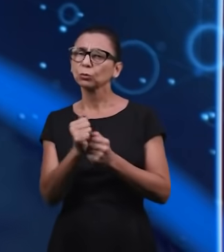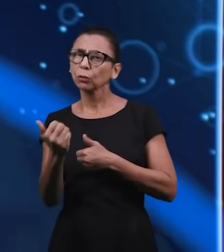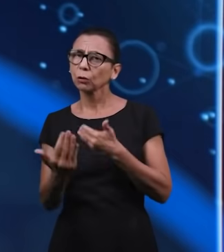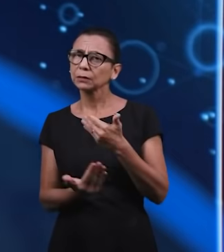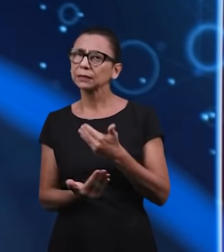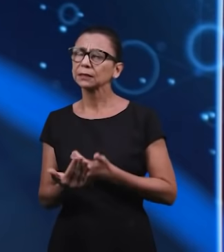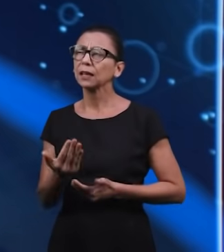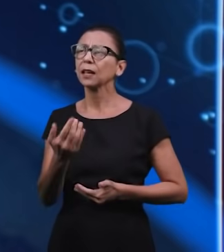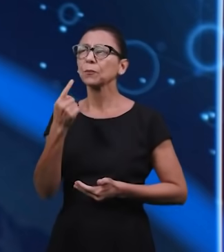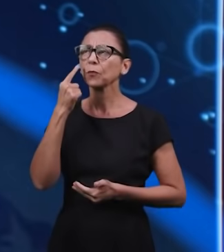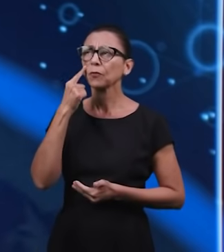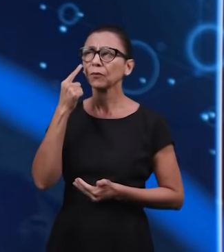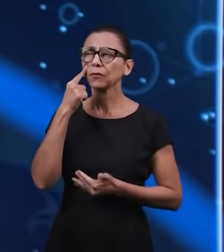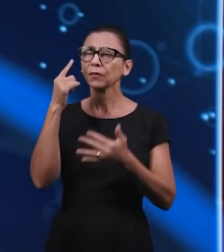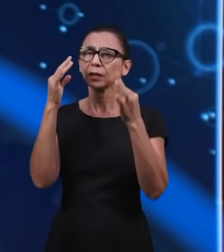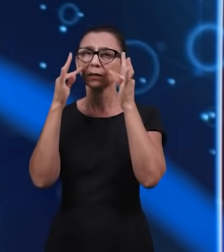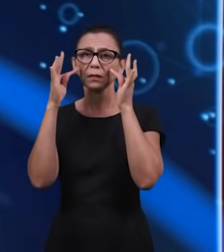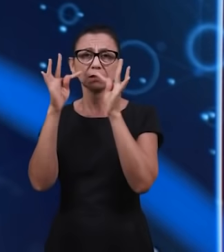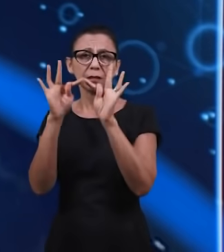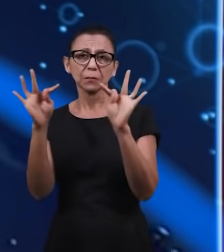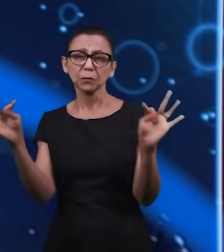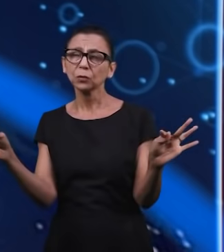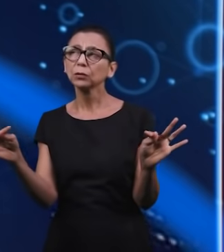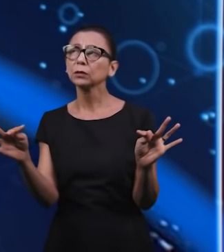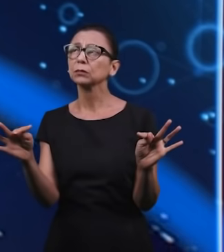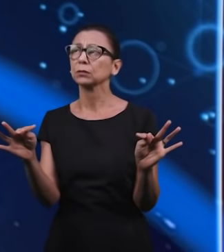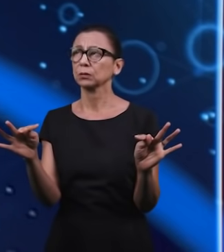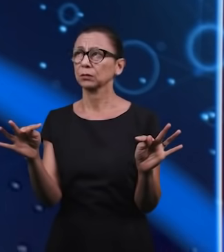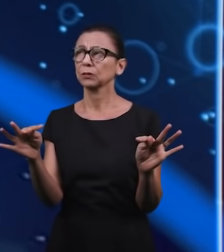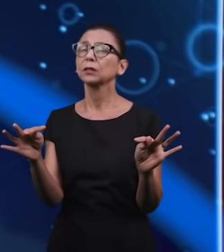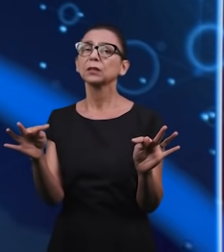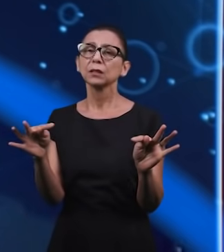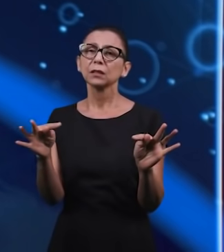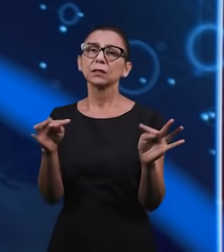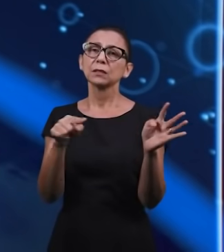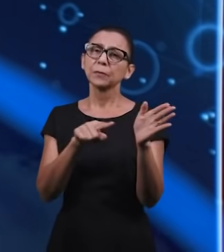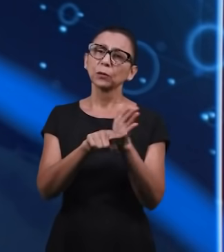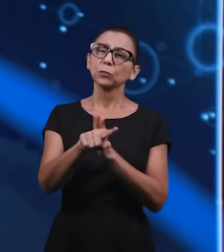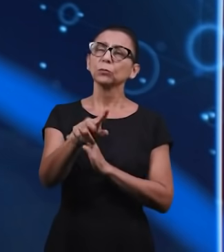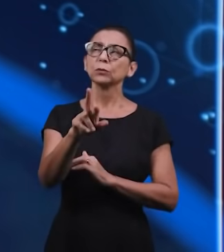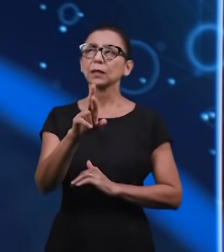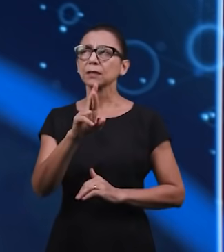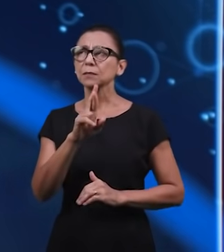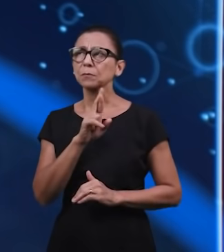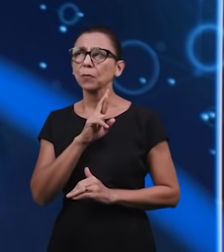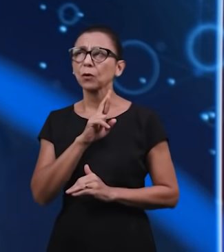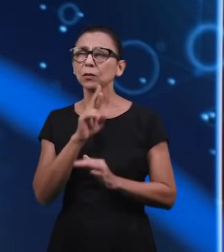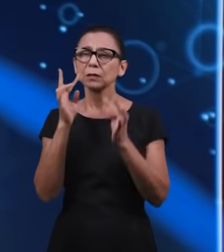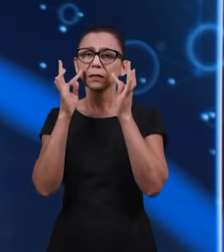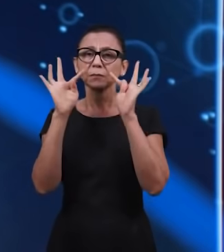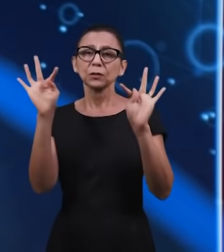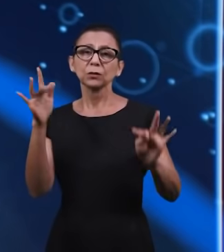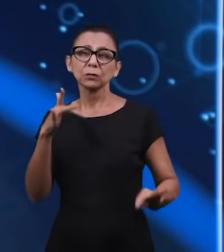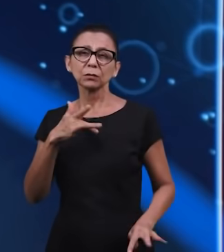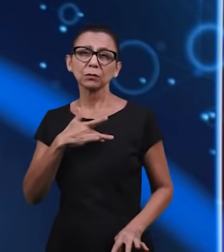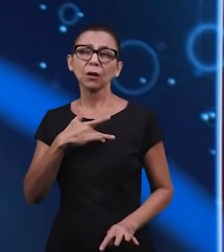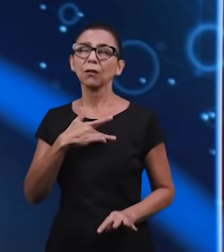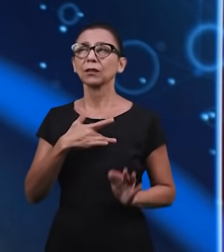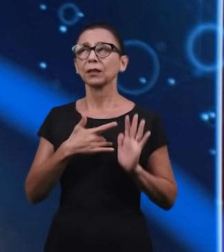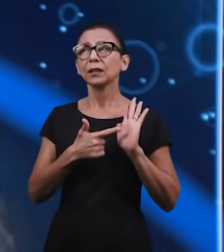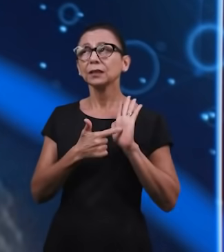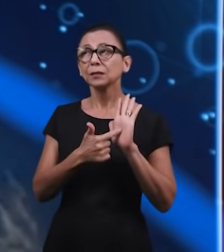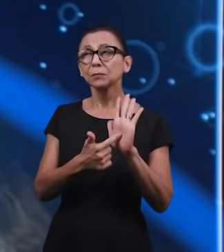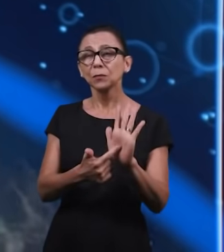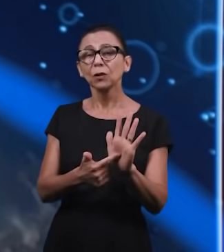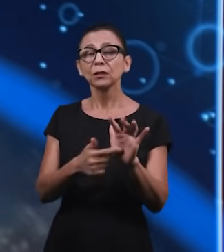receber a maneira como os nossos irmãos têm compartilhado conosco desses testemunhos que tanto tocam o nosso coração e que